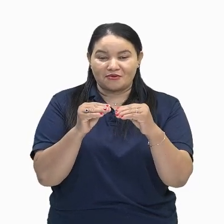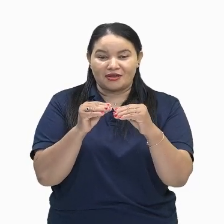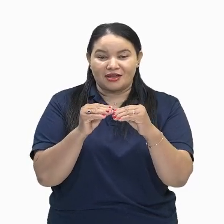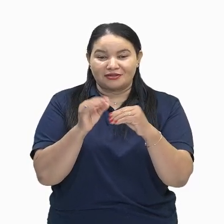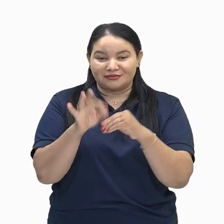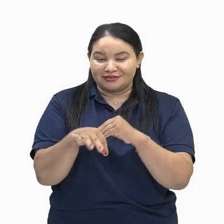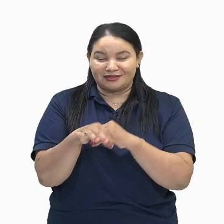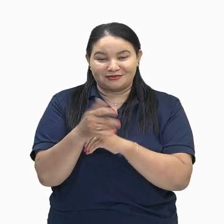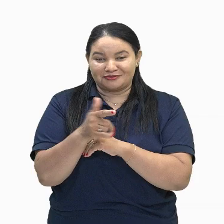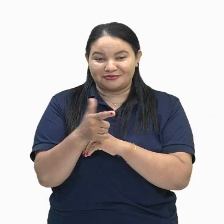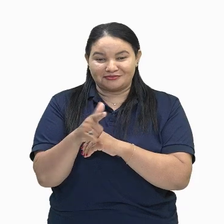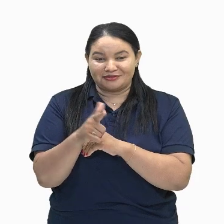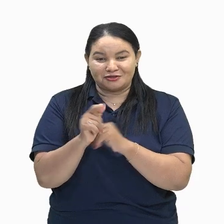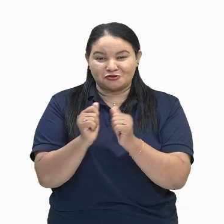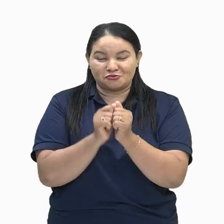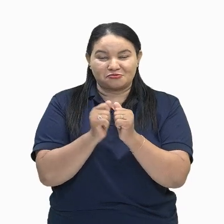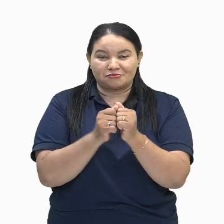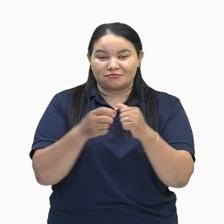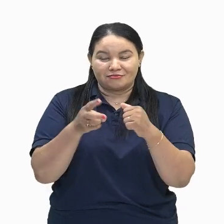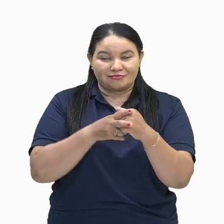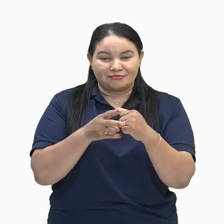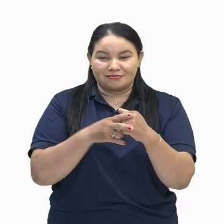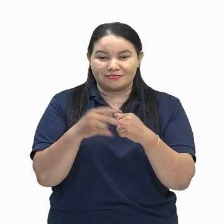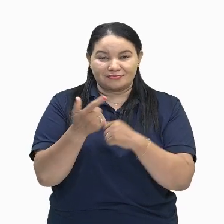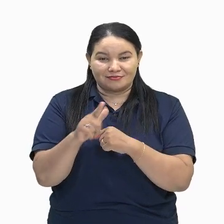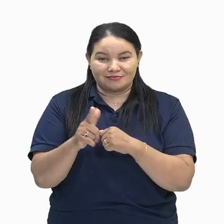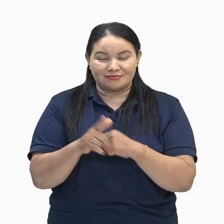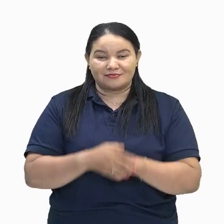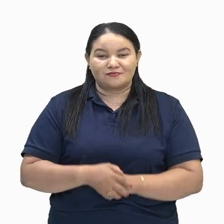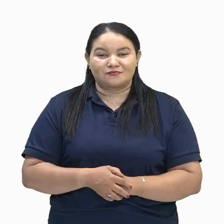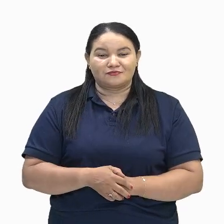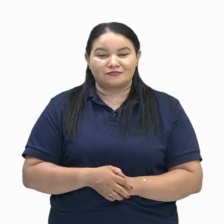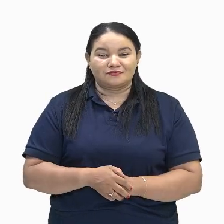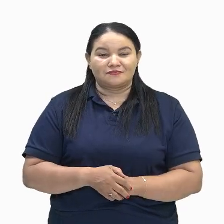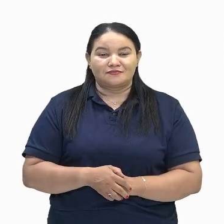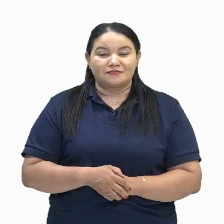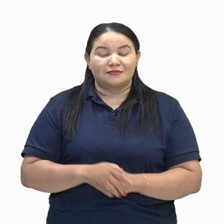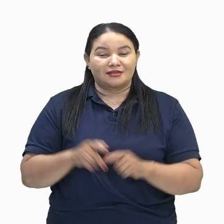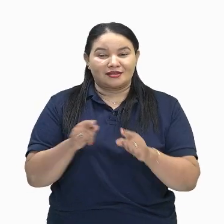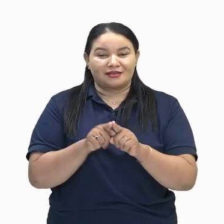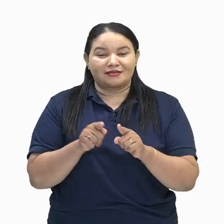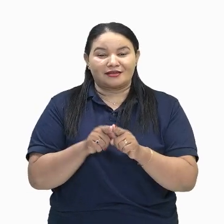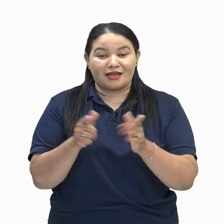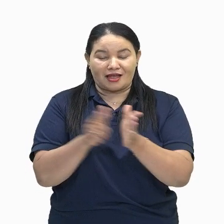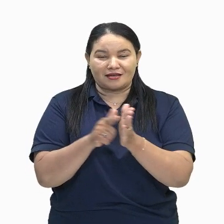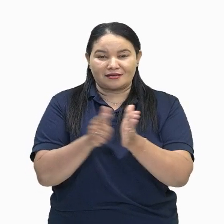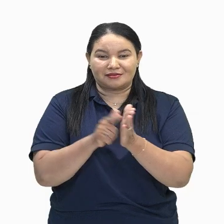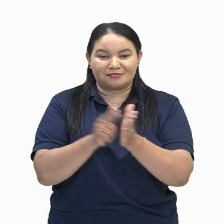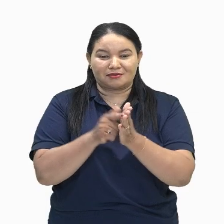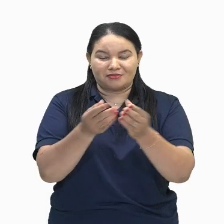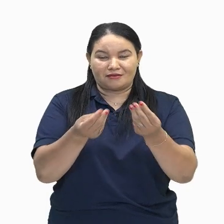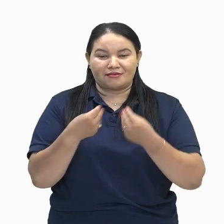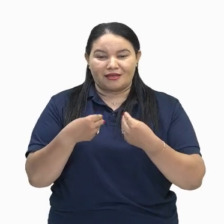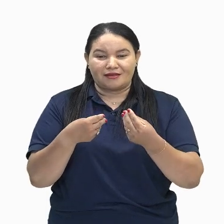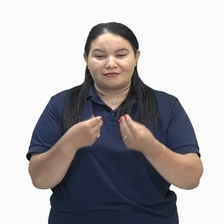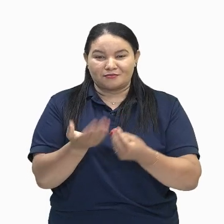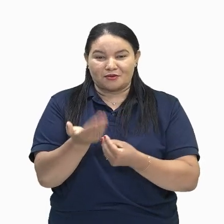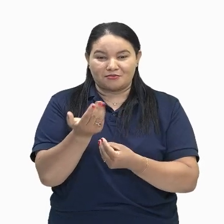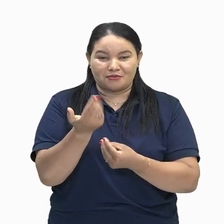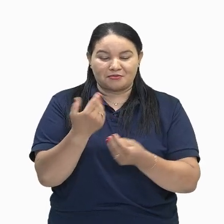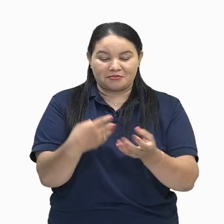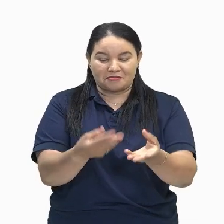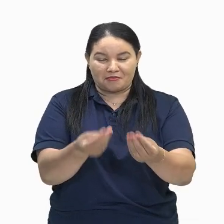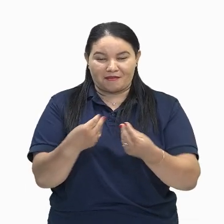com o verbo vamos, né? Dando essa papelada, né? O uso do